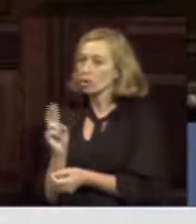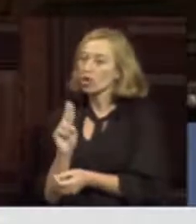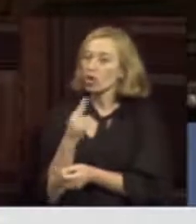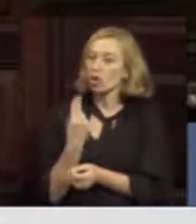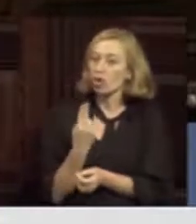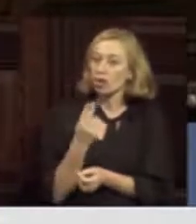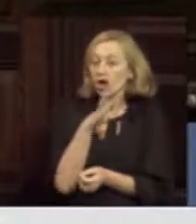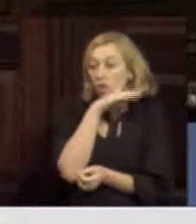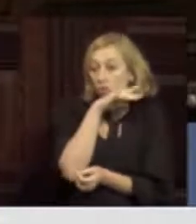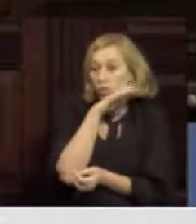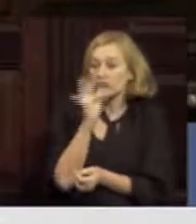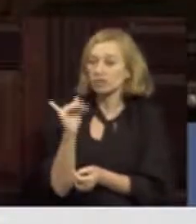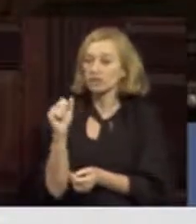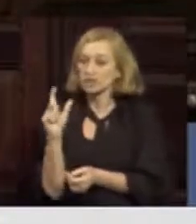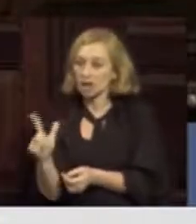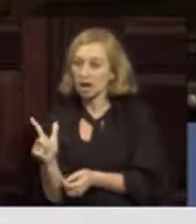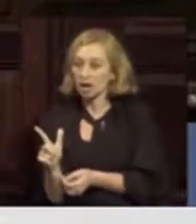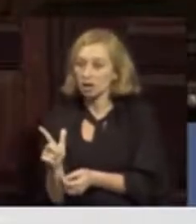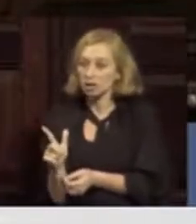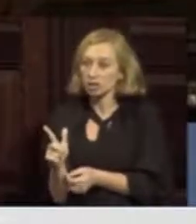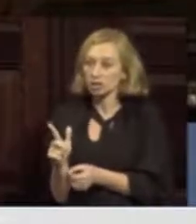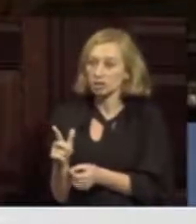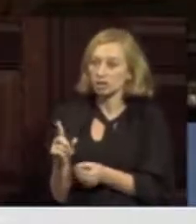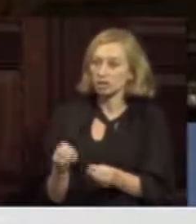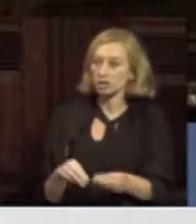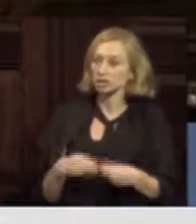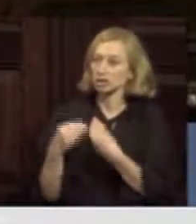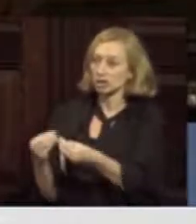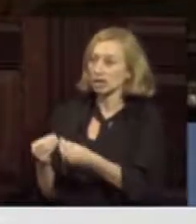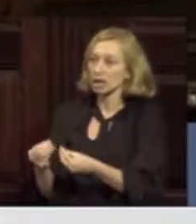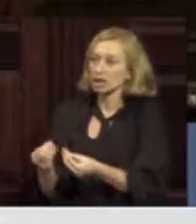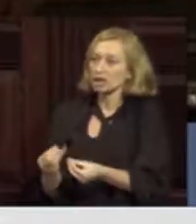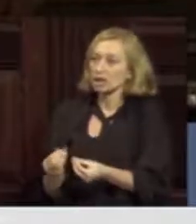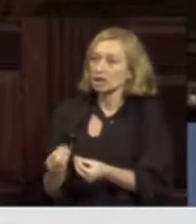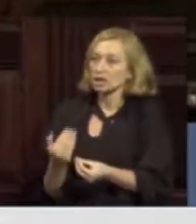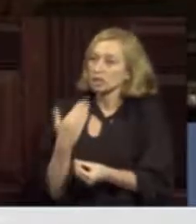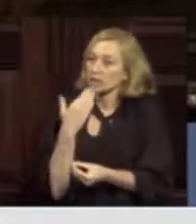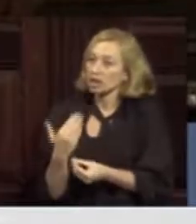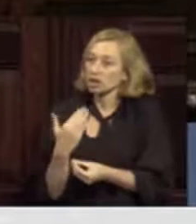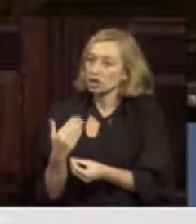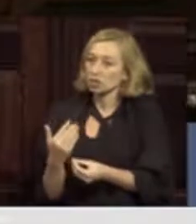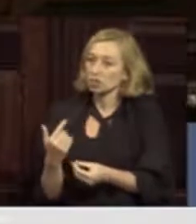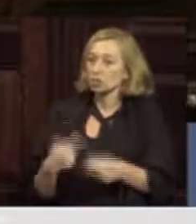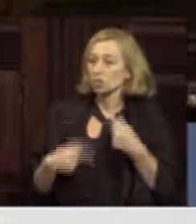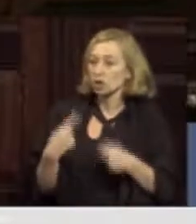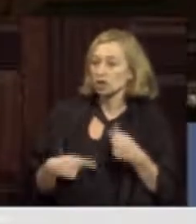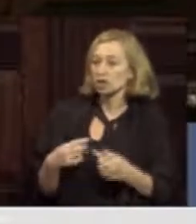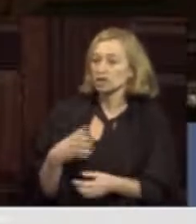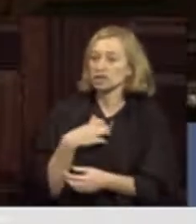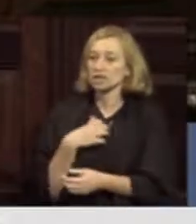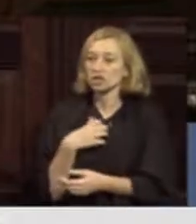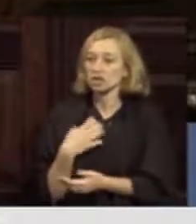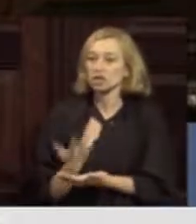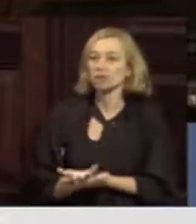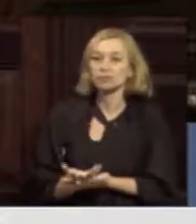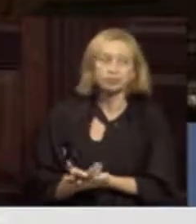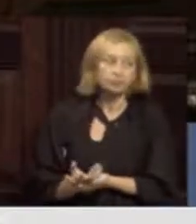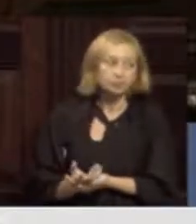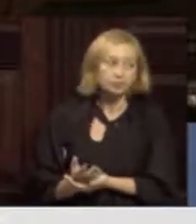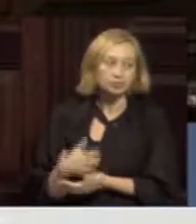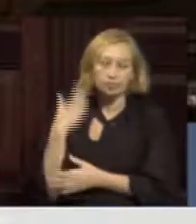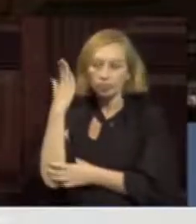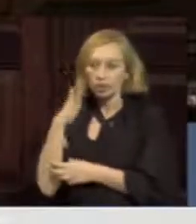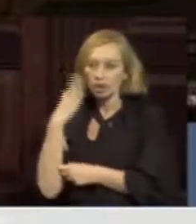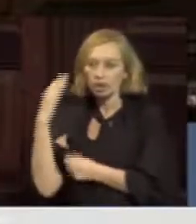incentivos fiscais que foram dados em troca de favores políticos. Nesse sentido, o seminário foi muito importante não